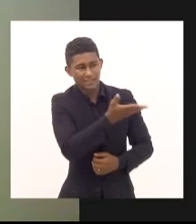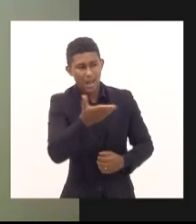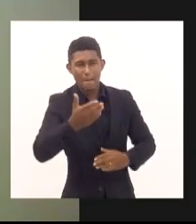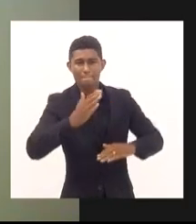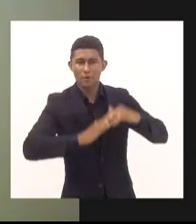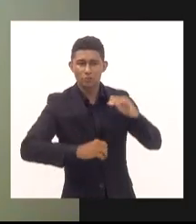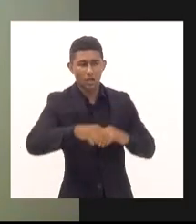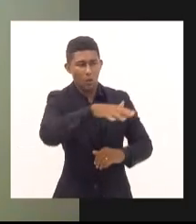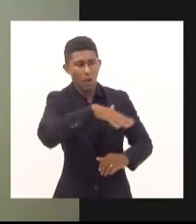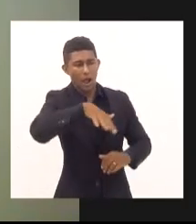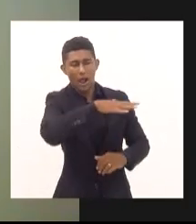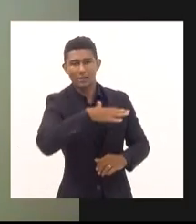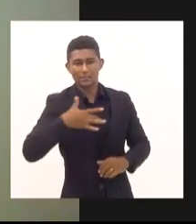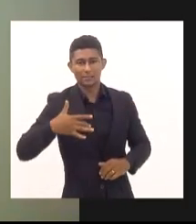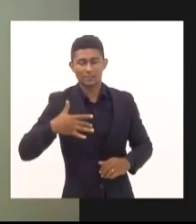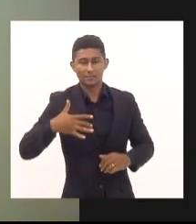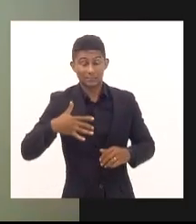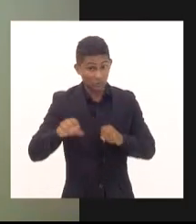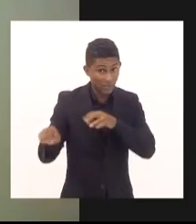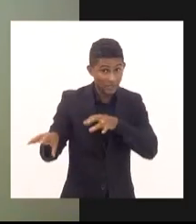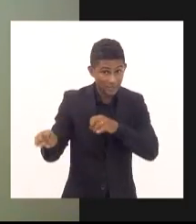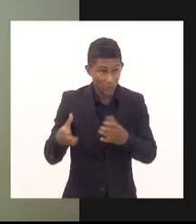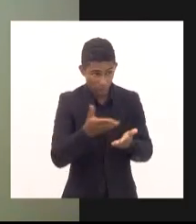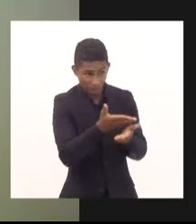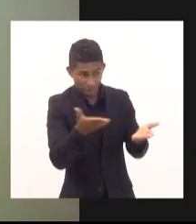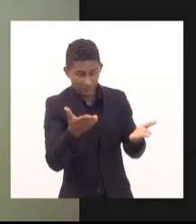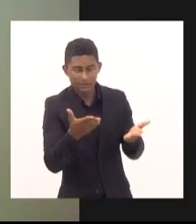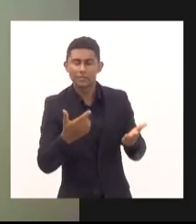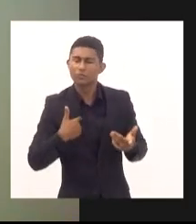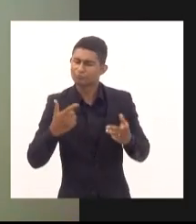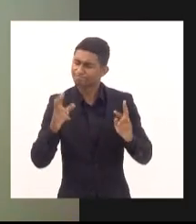da educação e desejar que